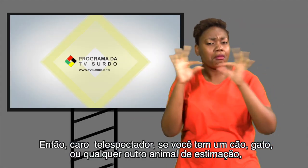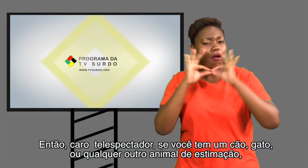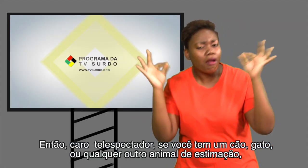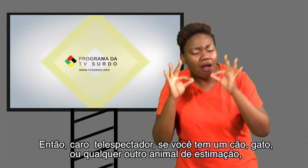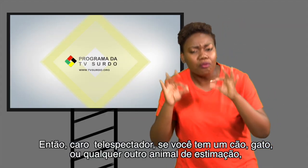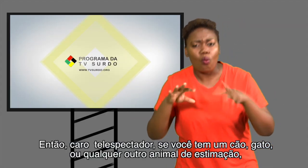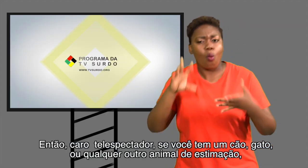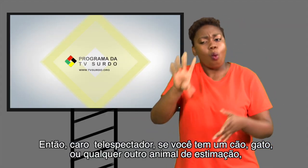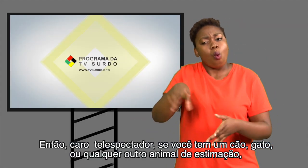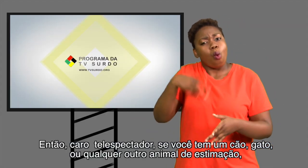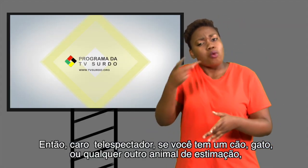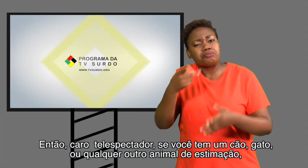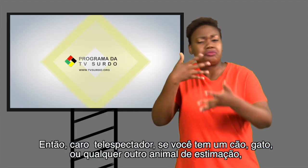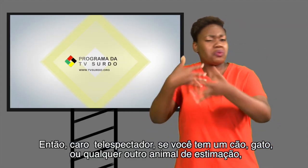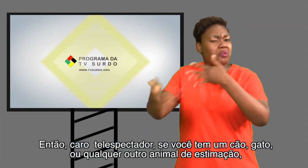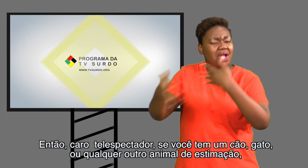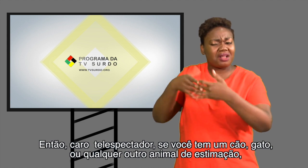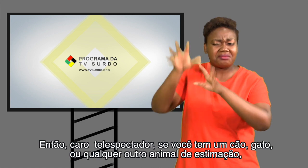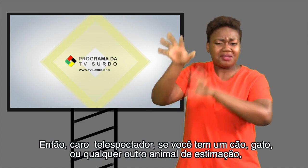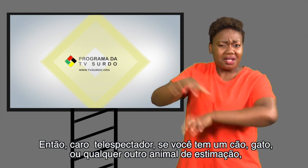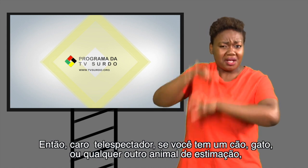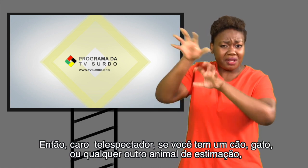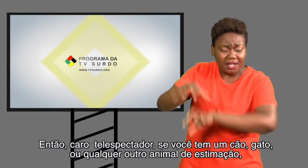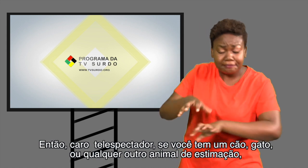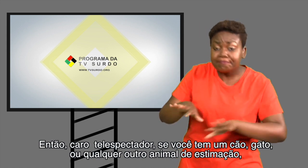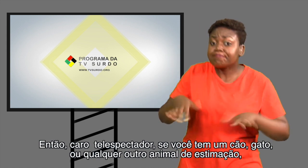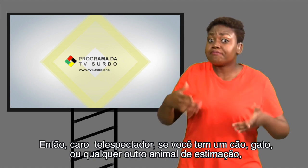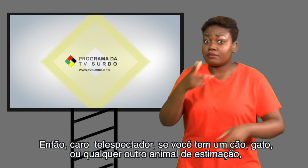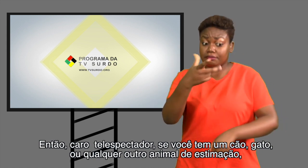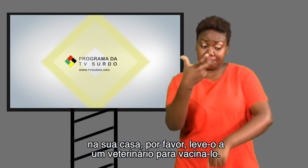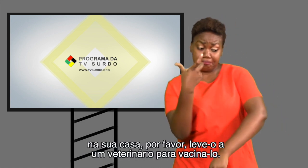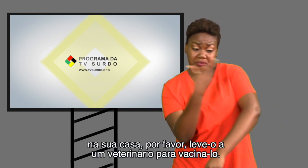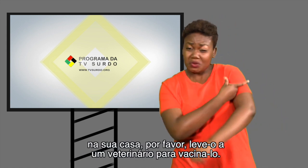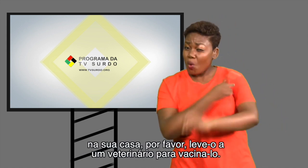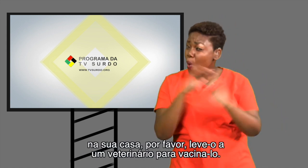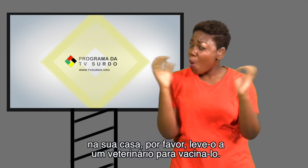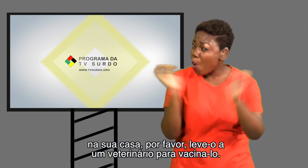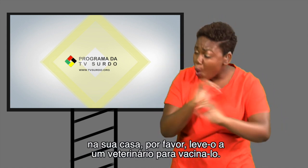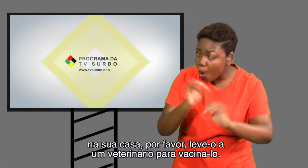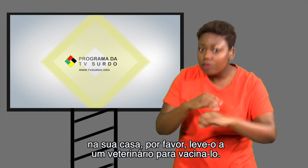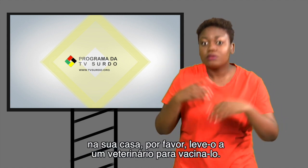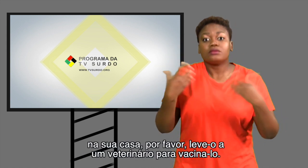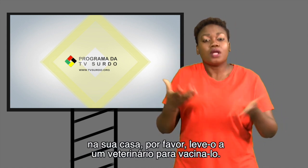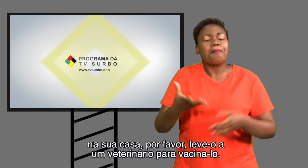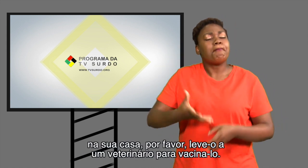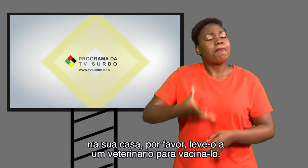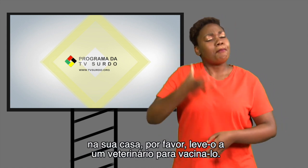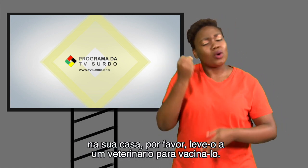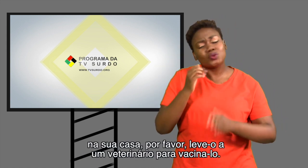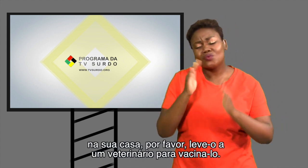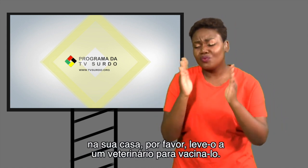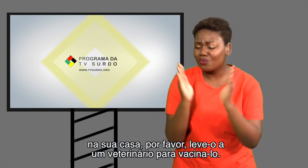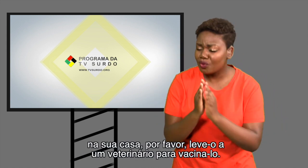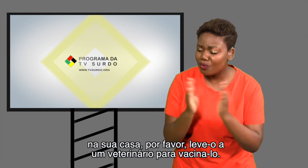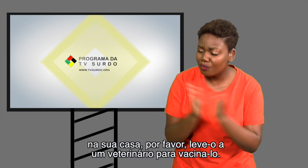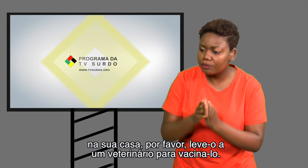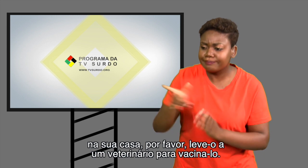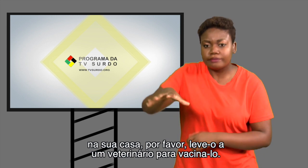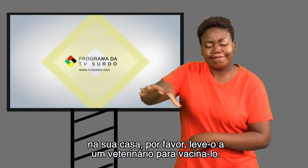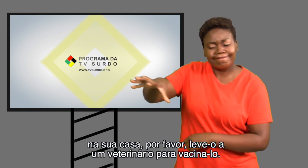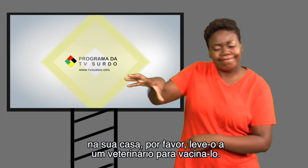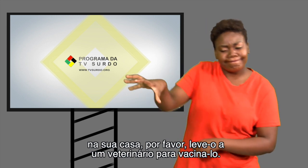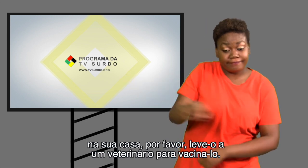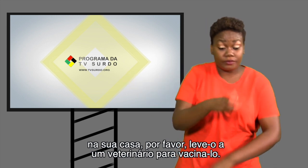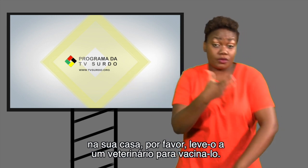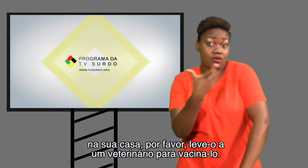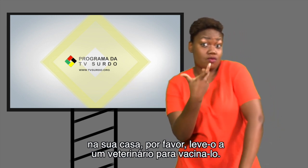se você tem um cão, gato ou qualquer outro animal de estimação na sua casa, por favor, leve-o a